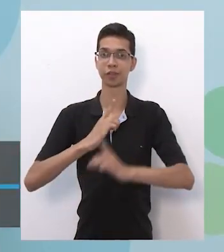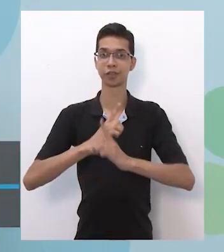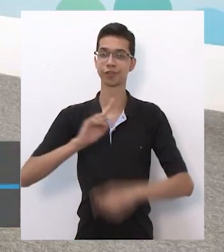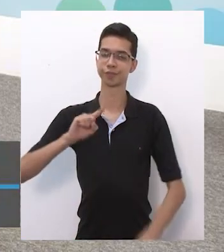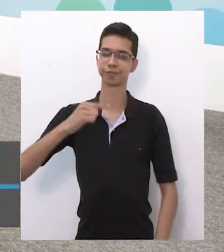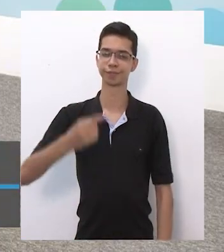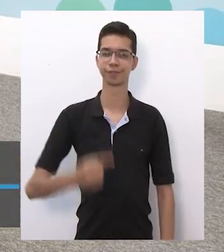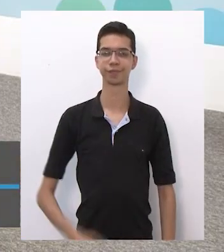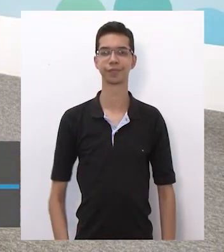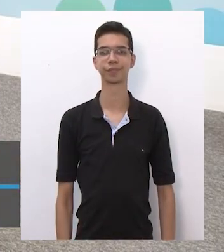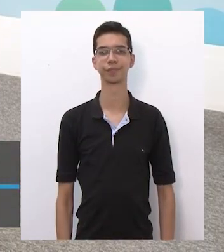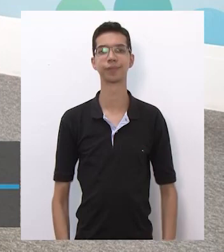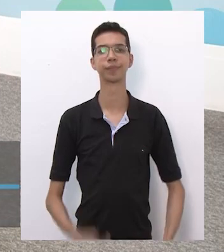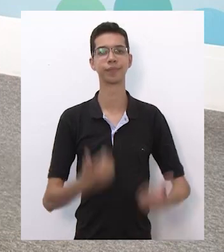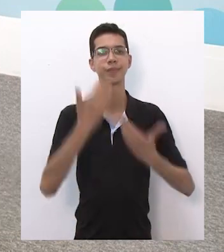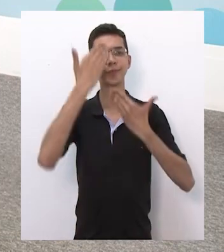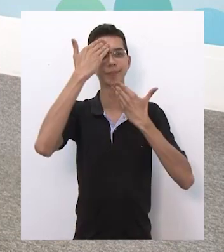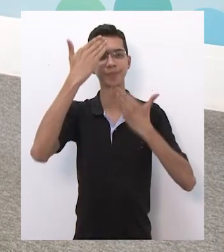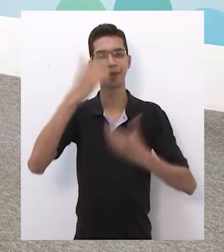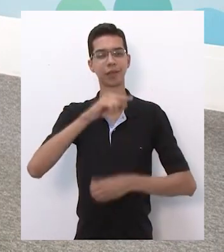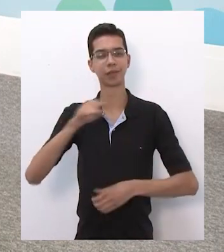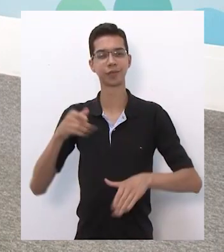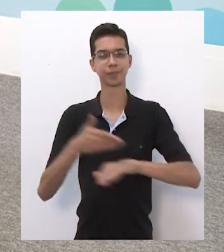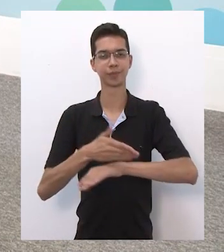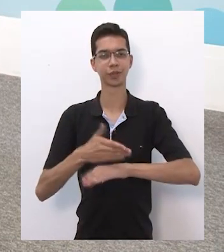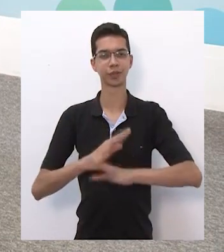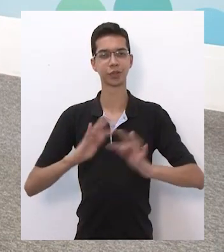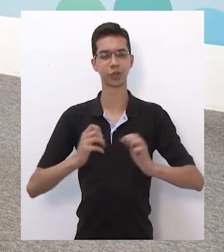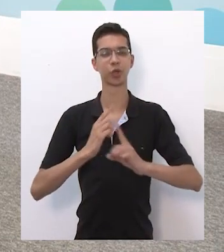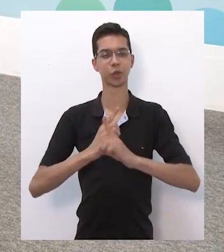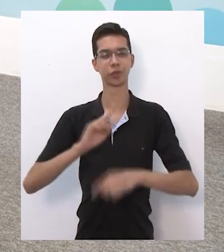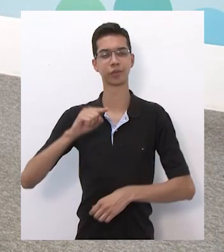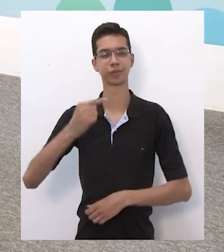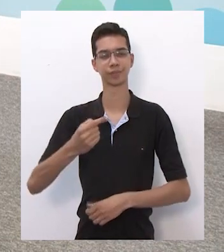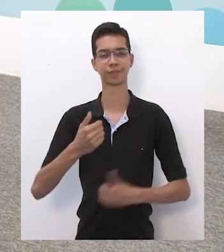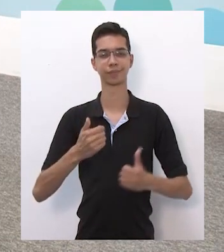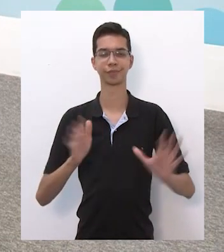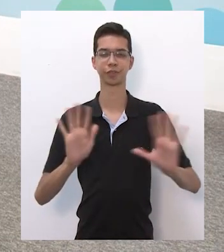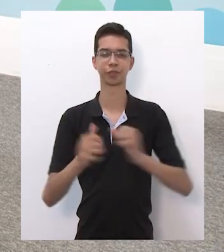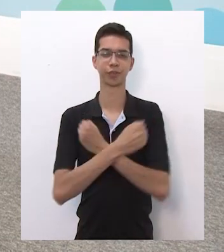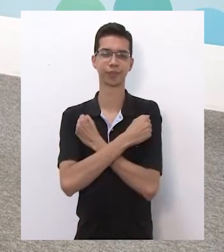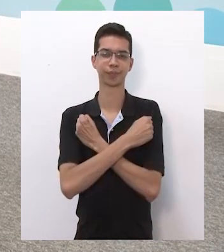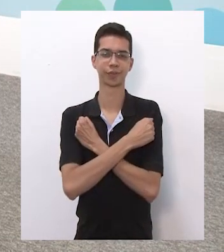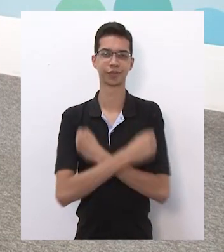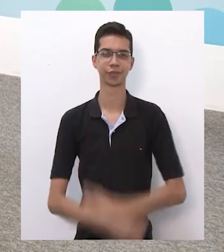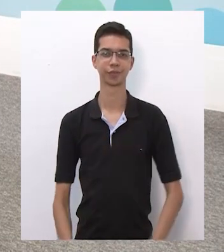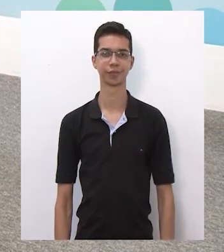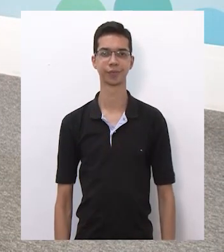programa. Obrigado, pessoal, pela participação de todos e até o próximo programa. Um abraço a todos.